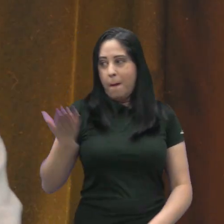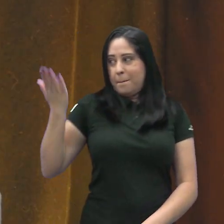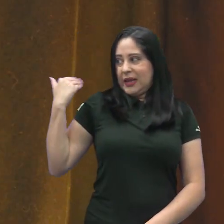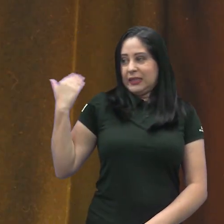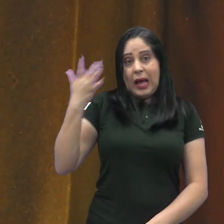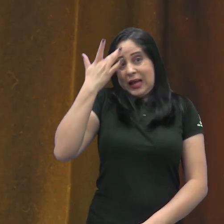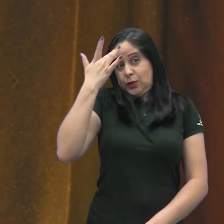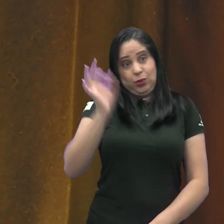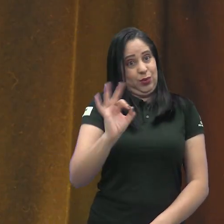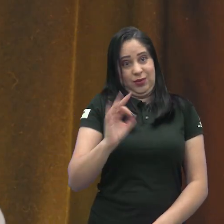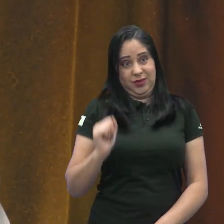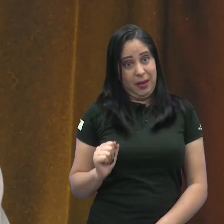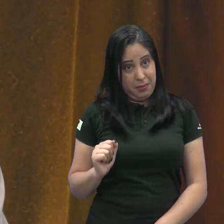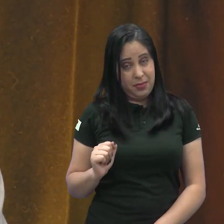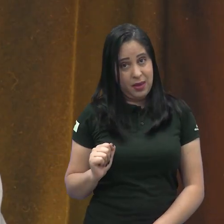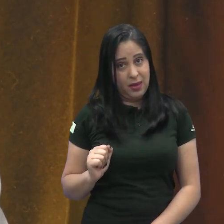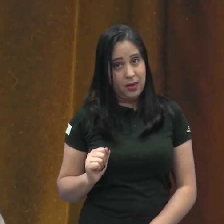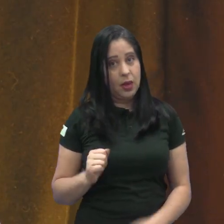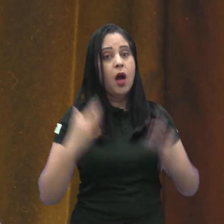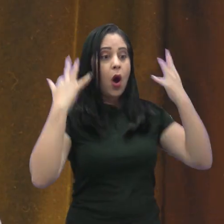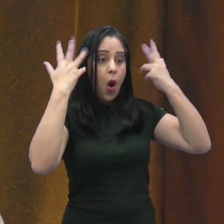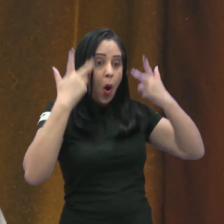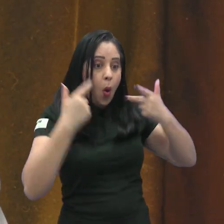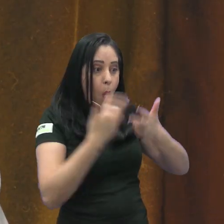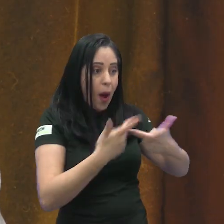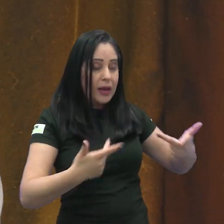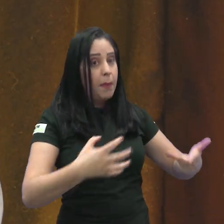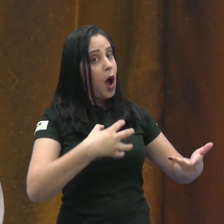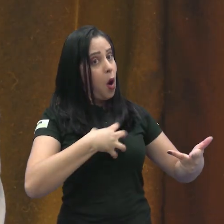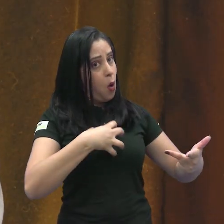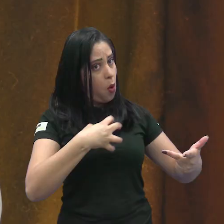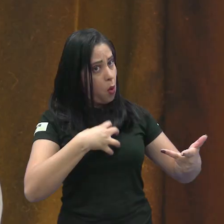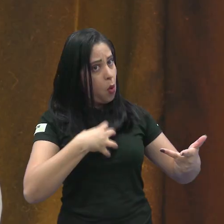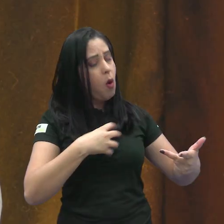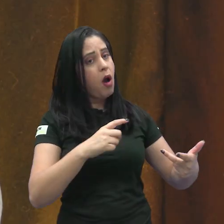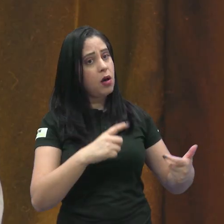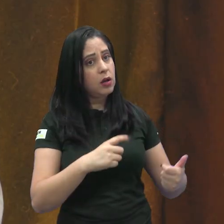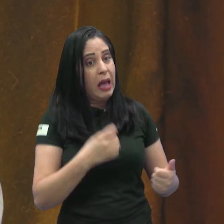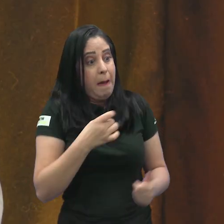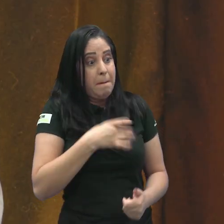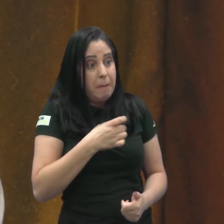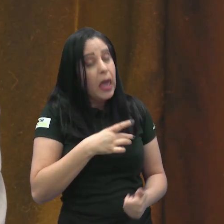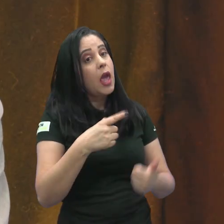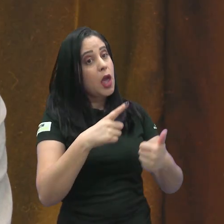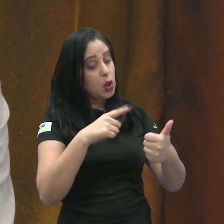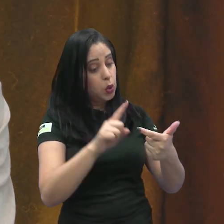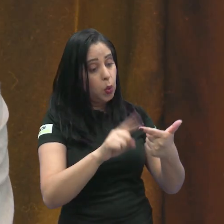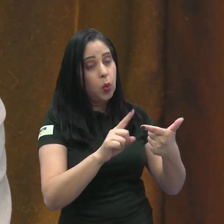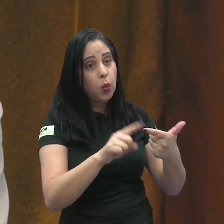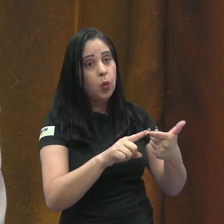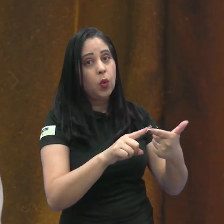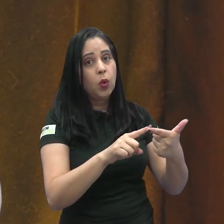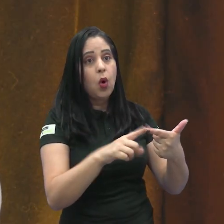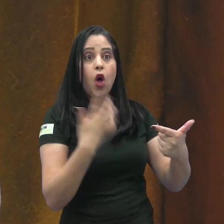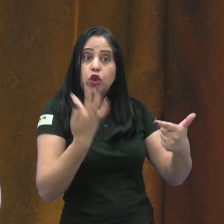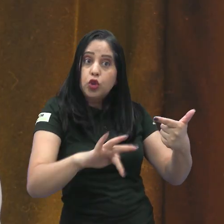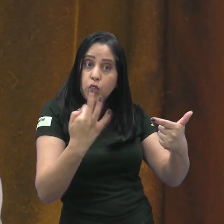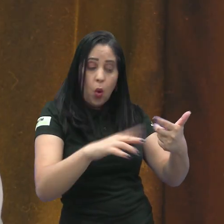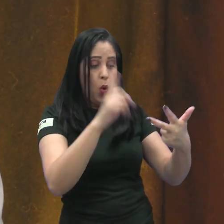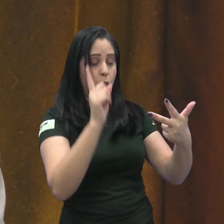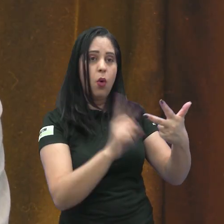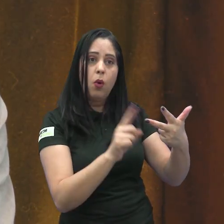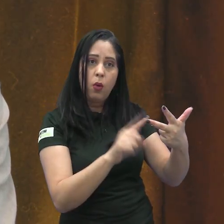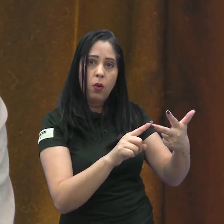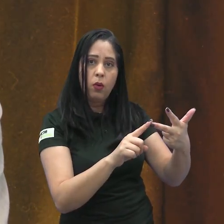não quando eu era criança, né? Animal tem sentimento, animal, ele sente medo, animal,